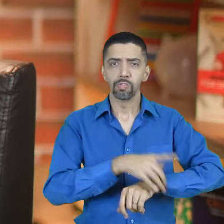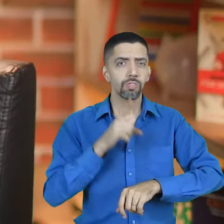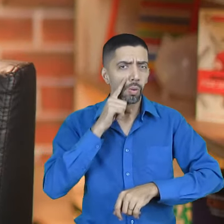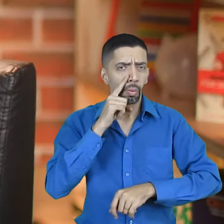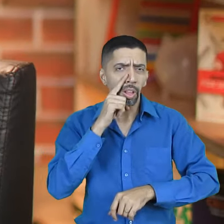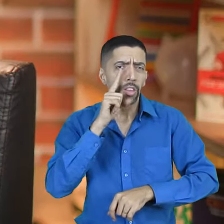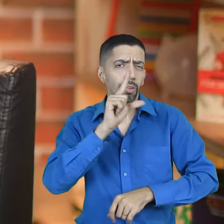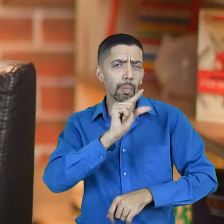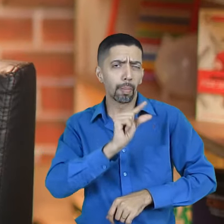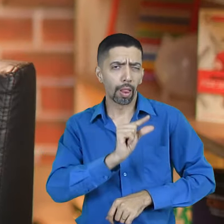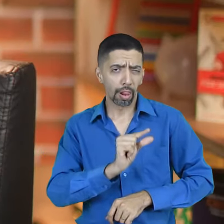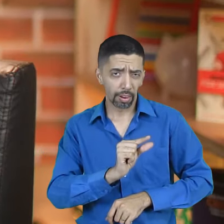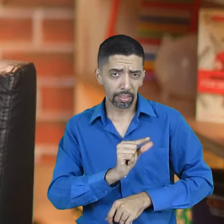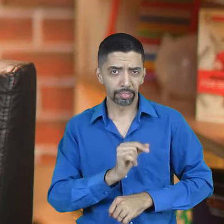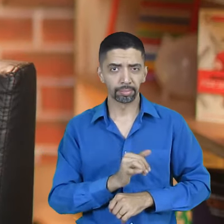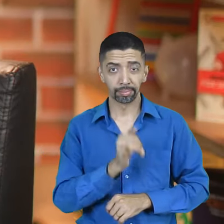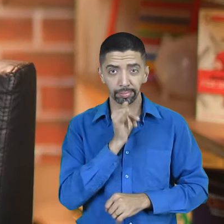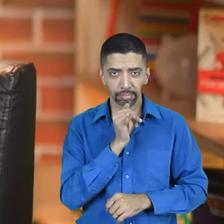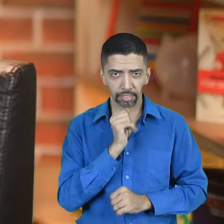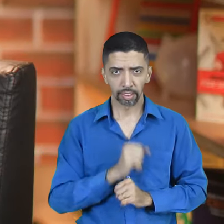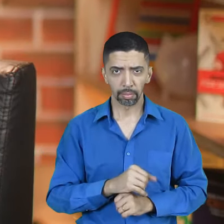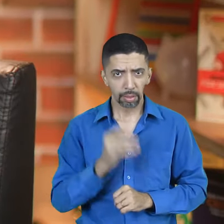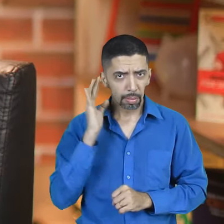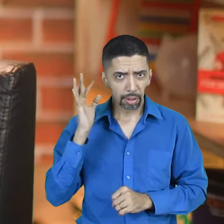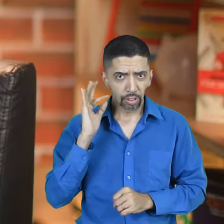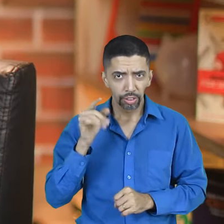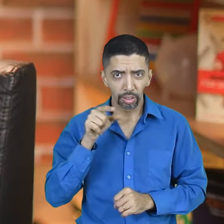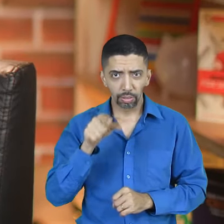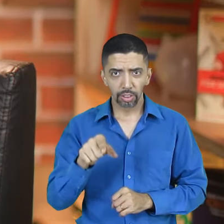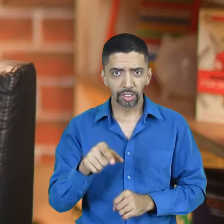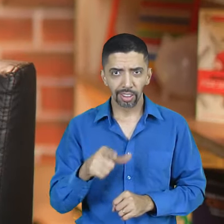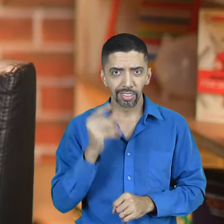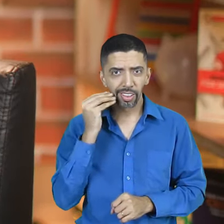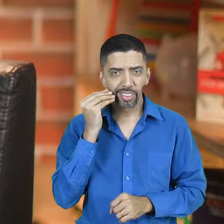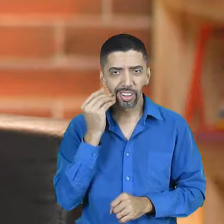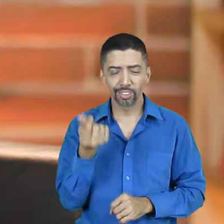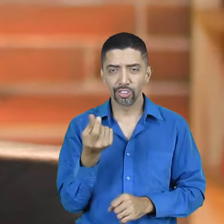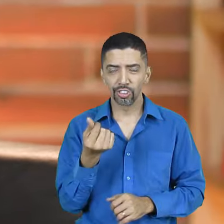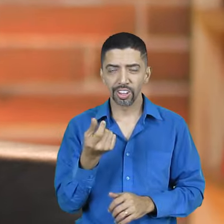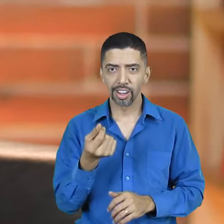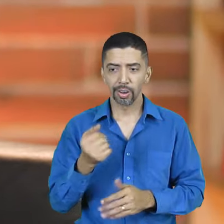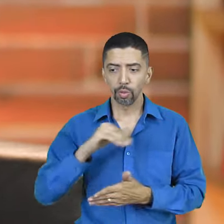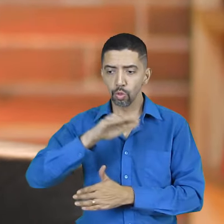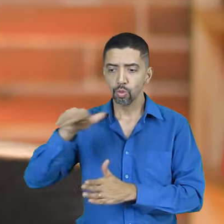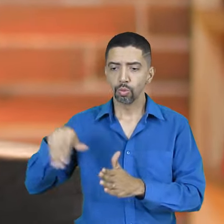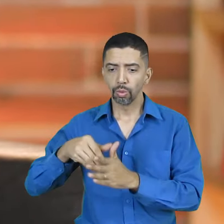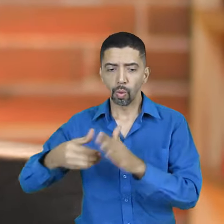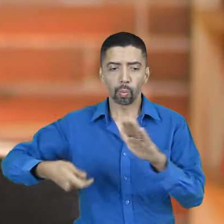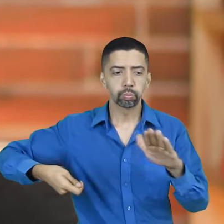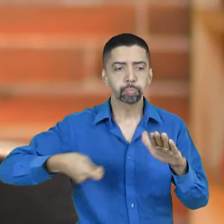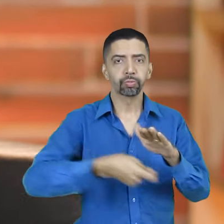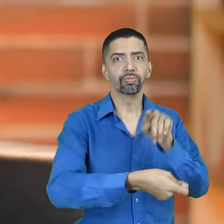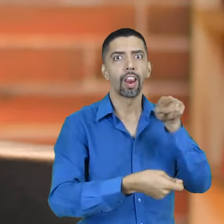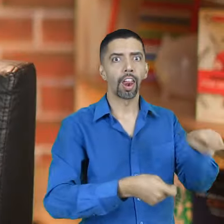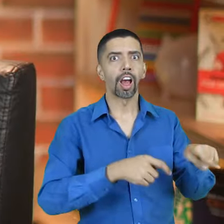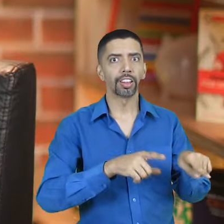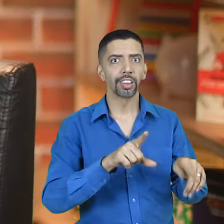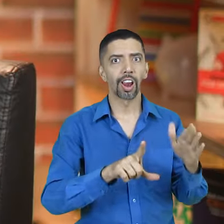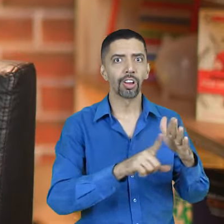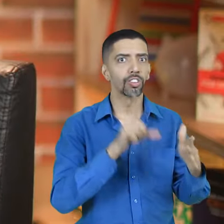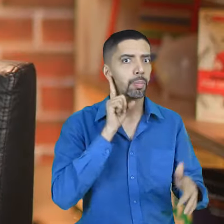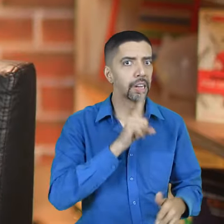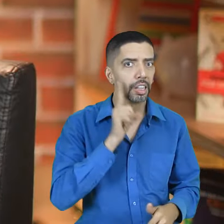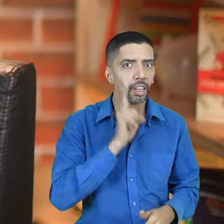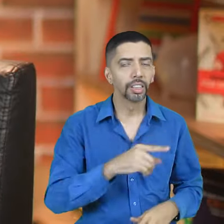Imagine uma pessoa colocando todo o seu dinheiro na loja americana para sua aposentadoria. E agora? Como ela ficaria? Não pode. Se